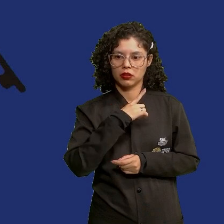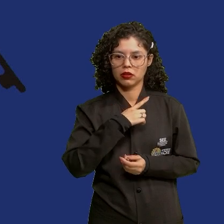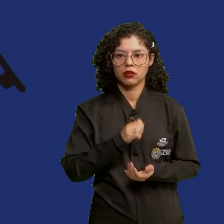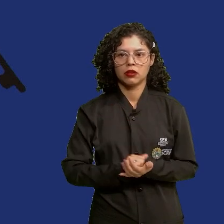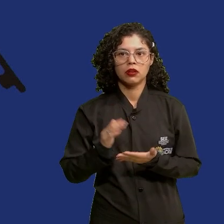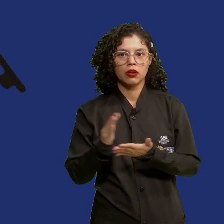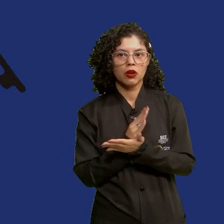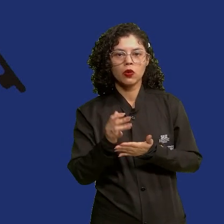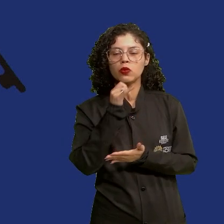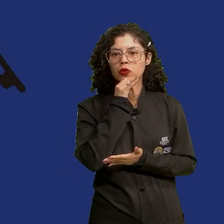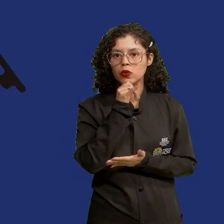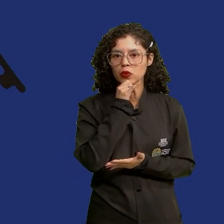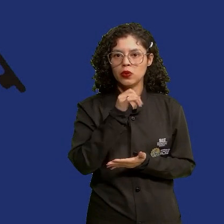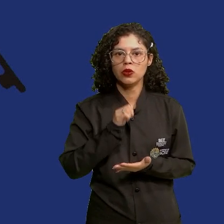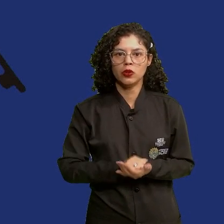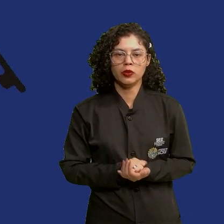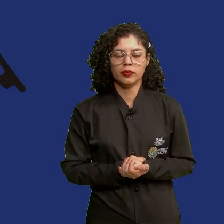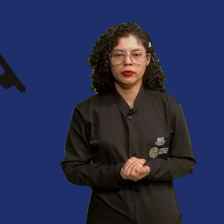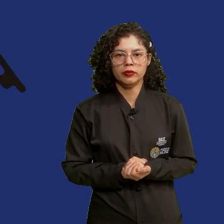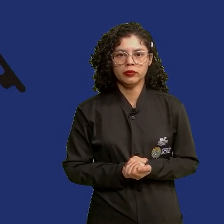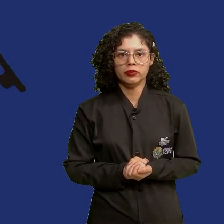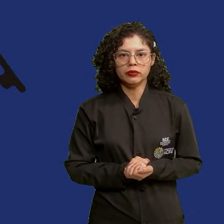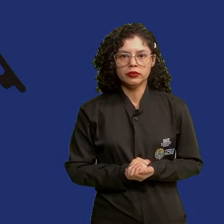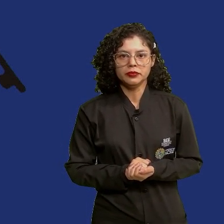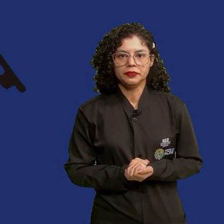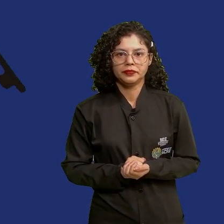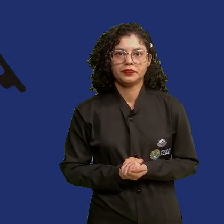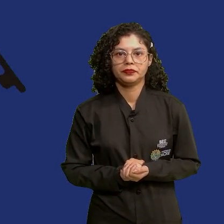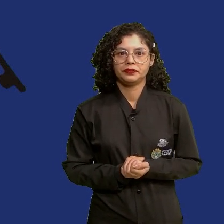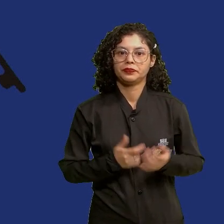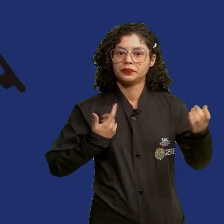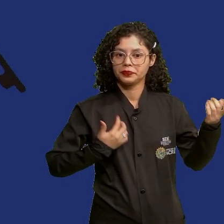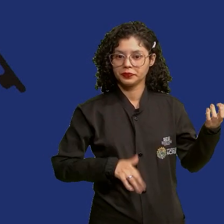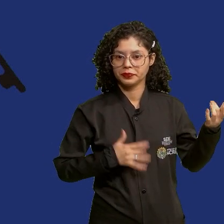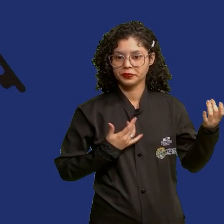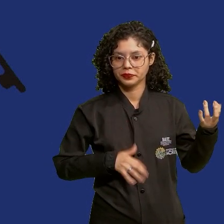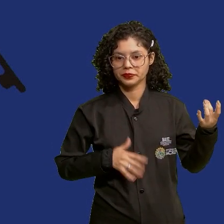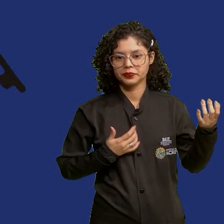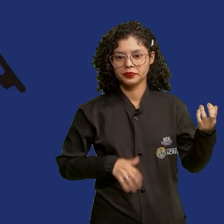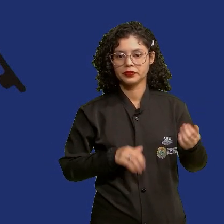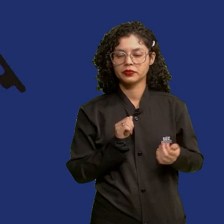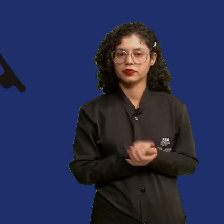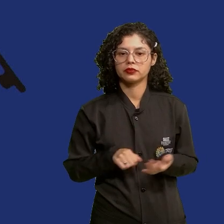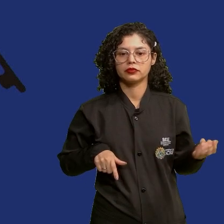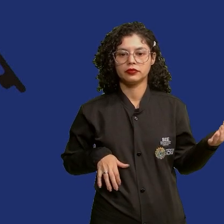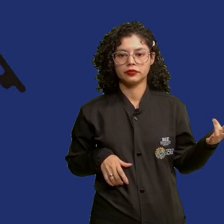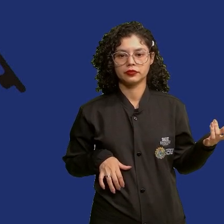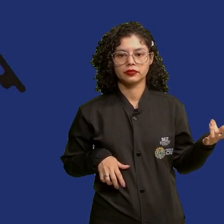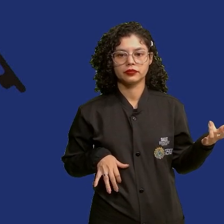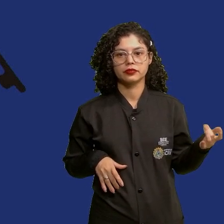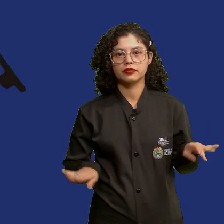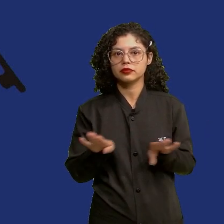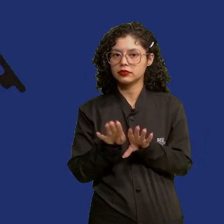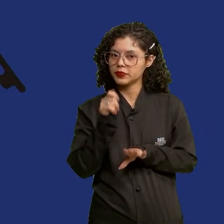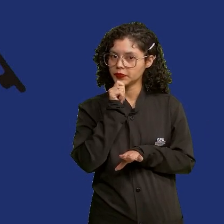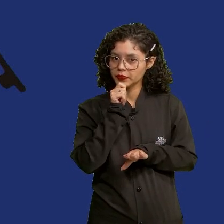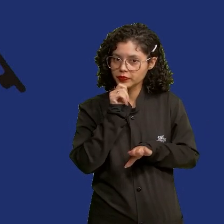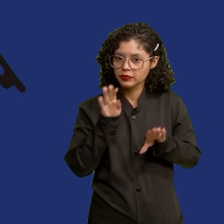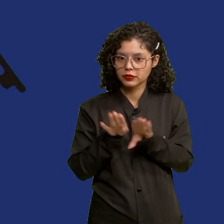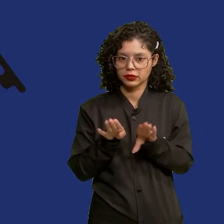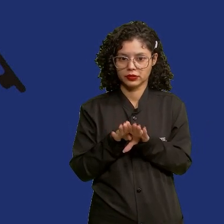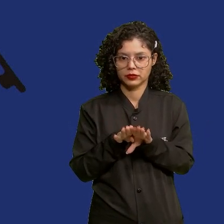exemplos desses instrumentos são guitarra, que pode ser tocada dedilhando as cordas,